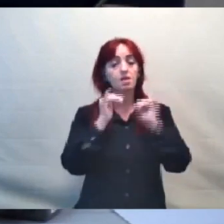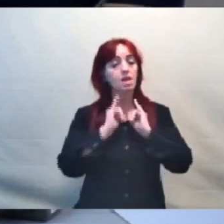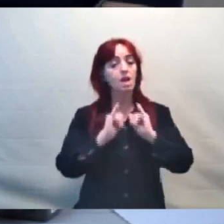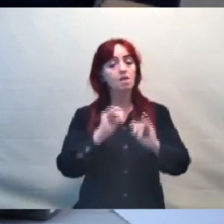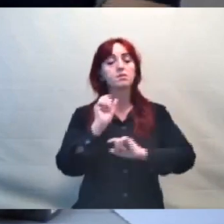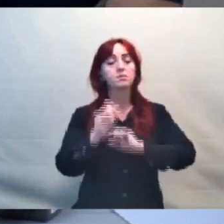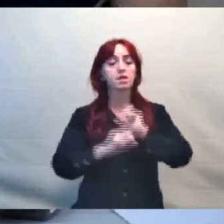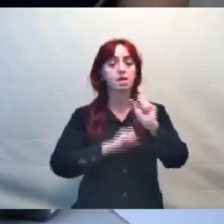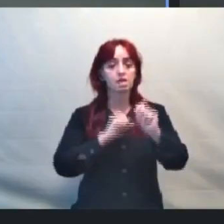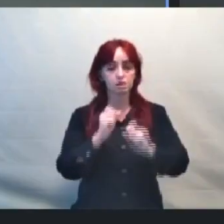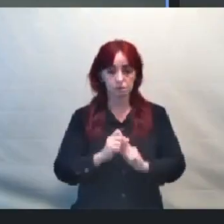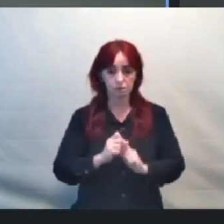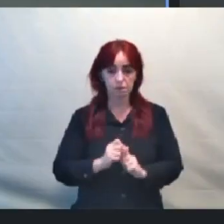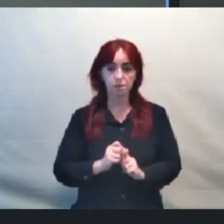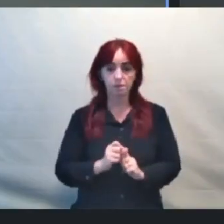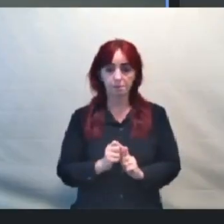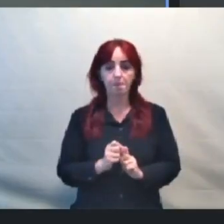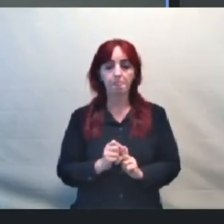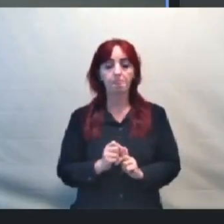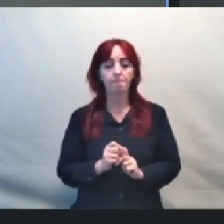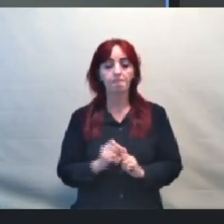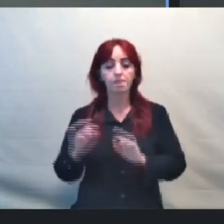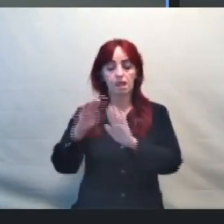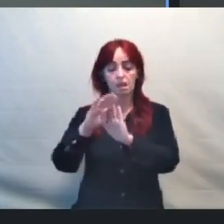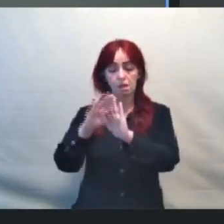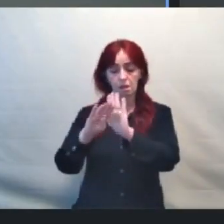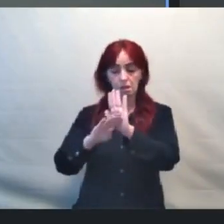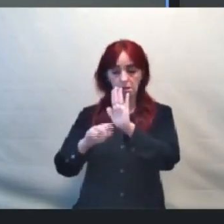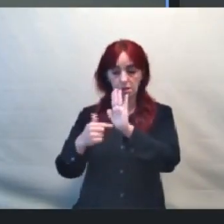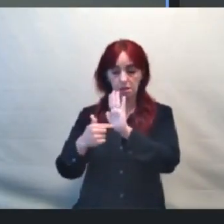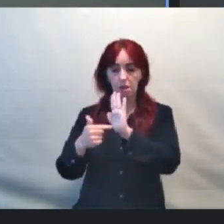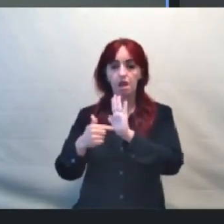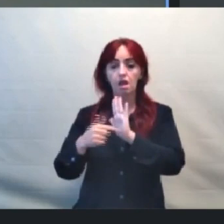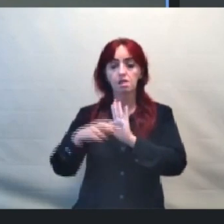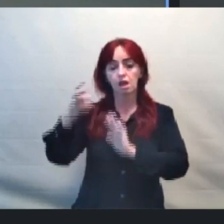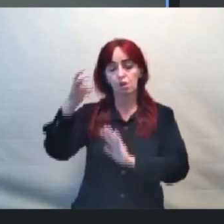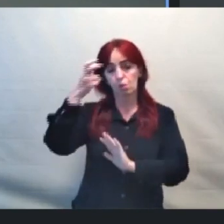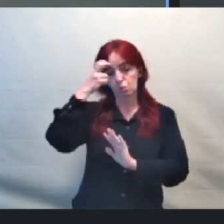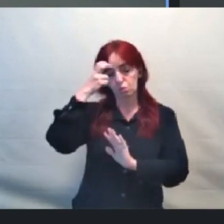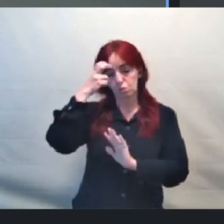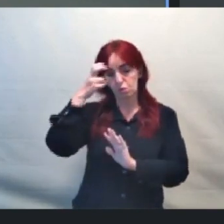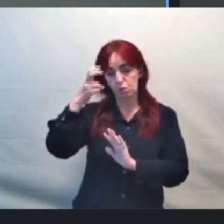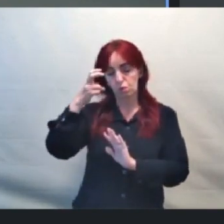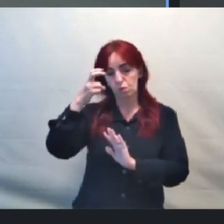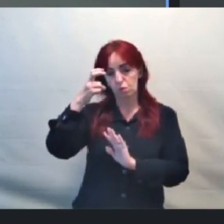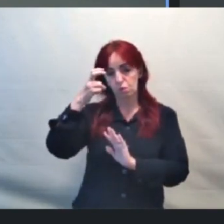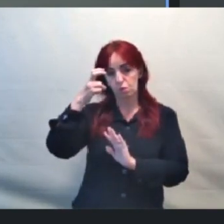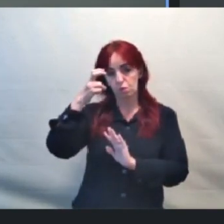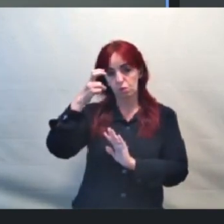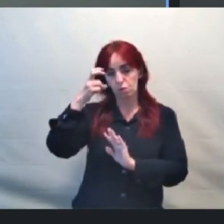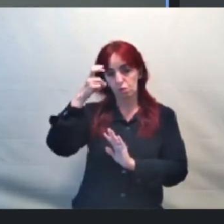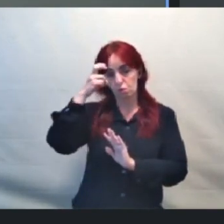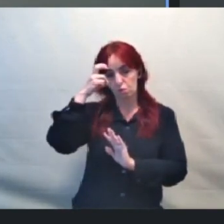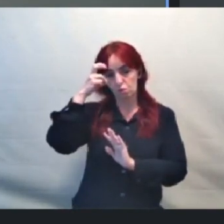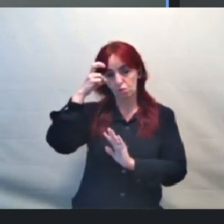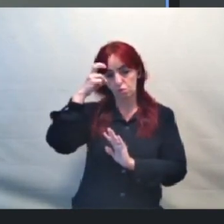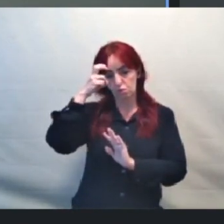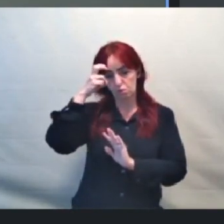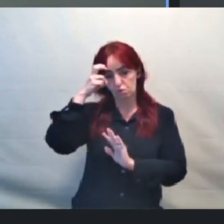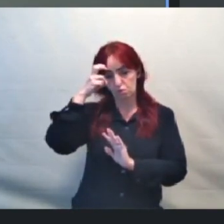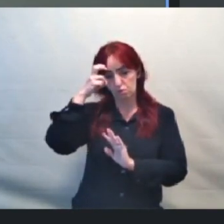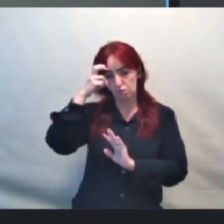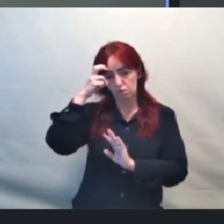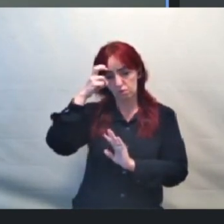O resultado que a lei citou, na análise do resultado da cultura, né, o resultado de 4.982 ações culturais